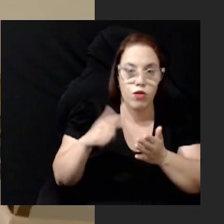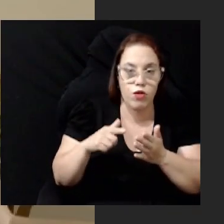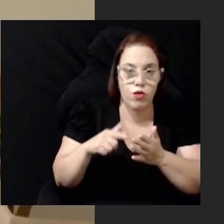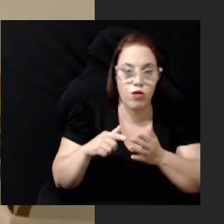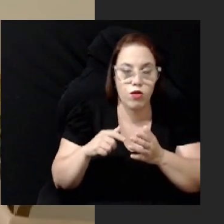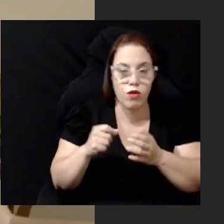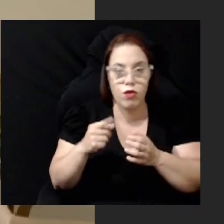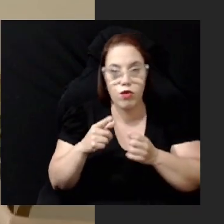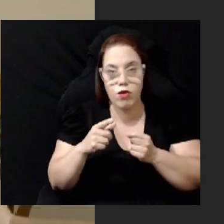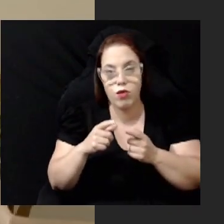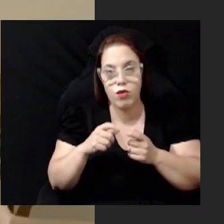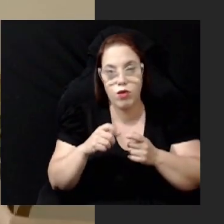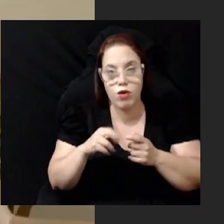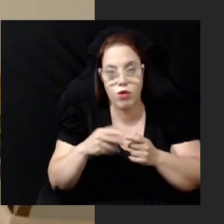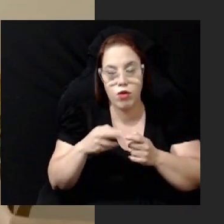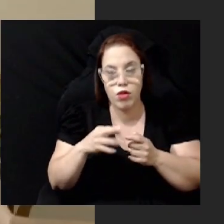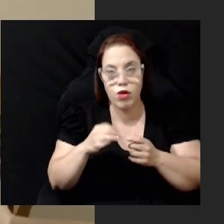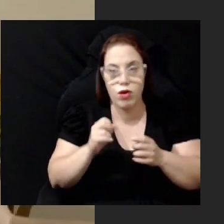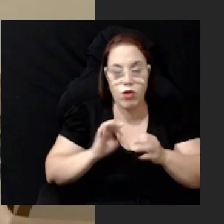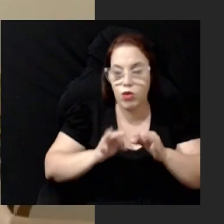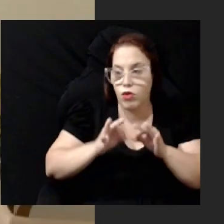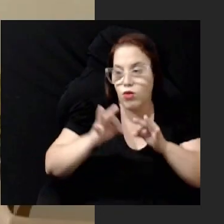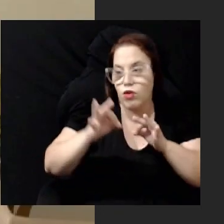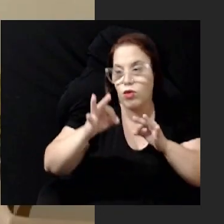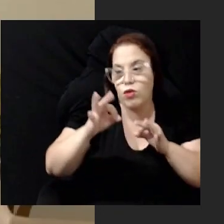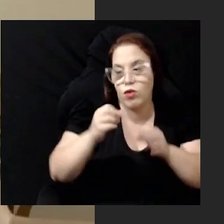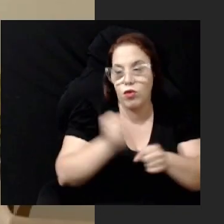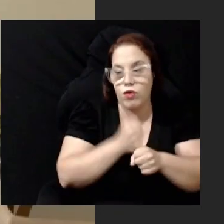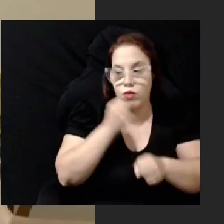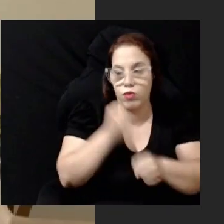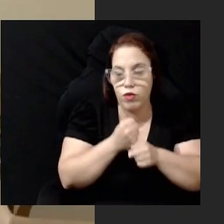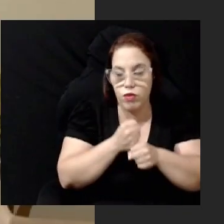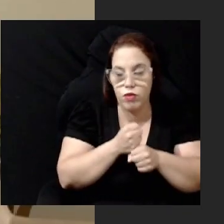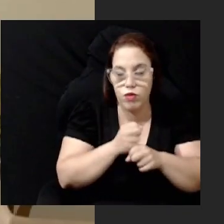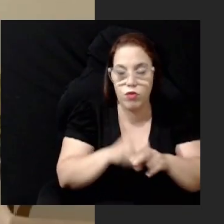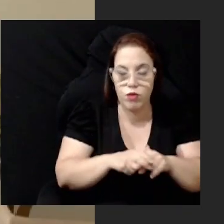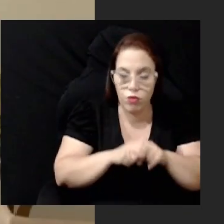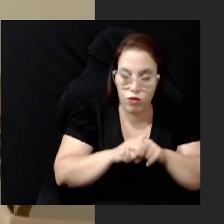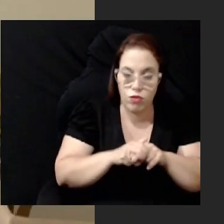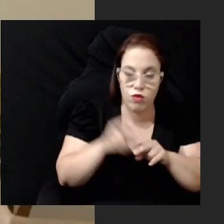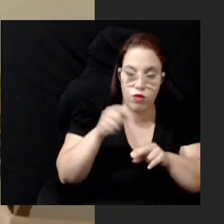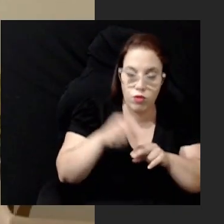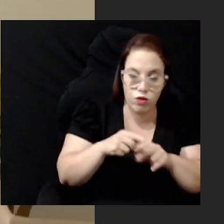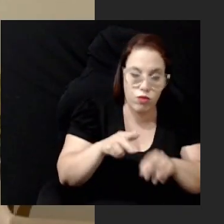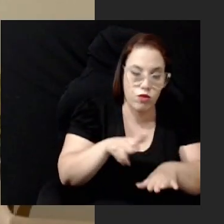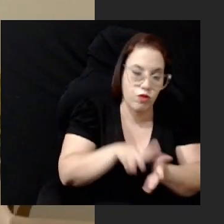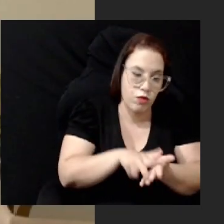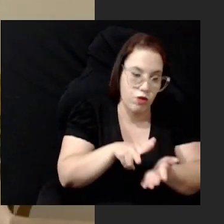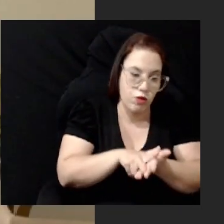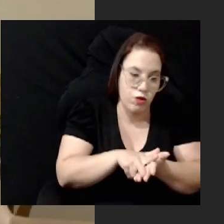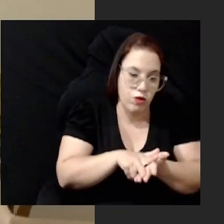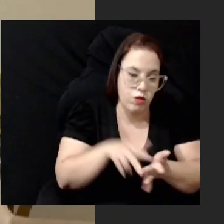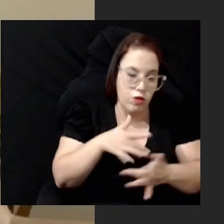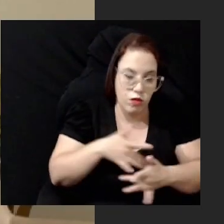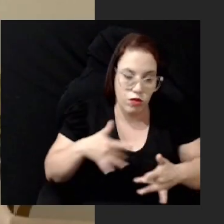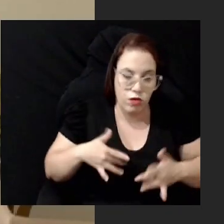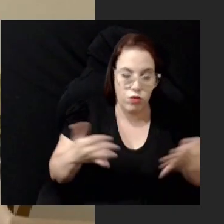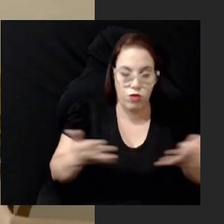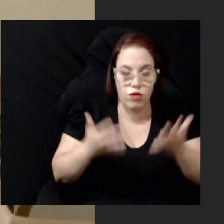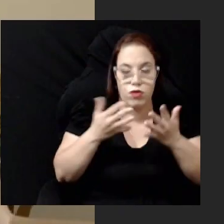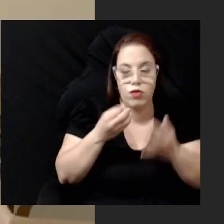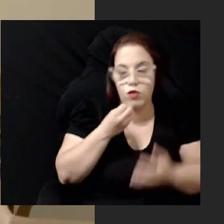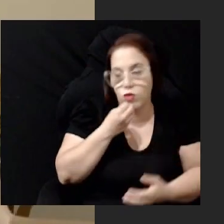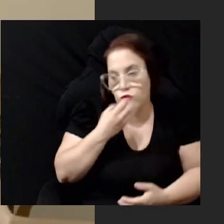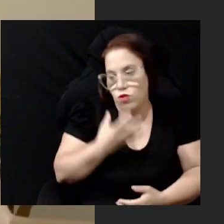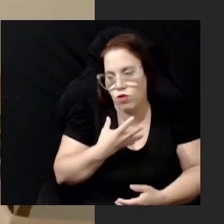reabilitação talvez foi aonde a gente mais avançou nesses últimos anos, permitindo que esse paciente mantenha-se com uma qualidade